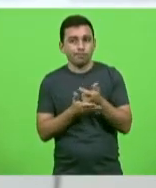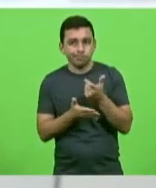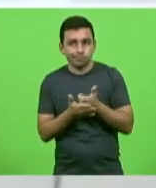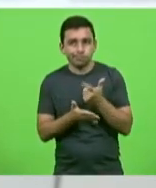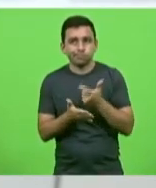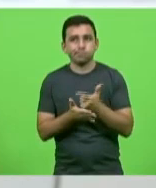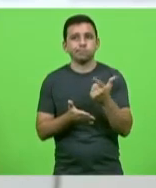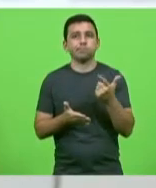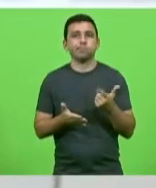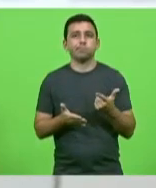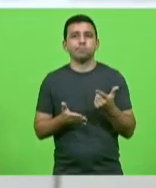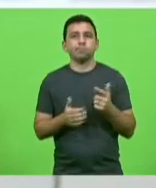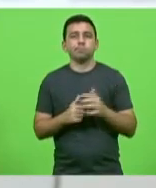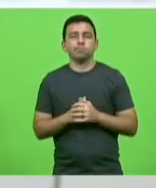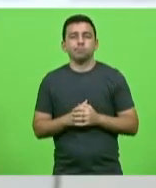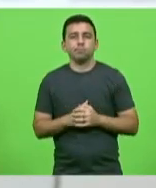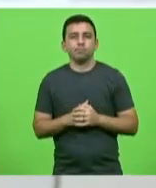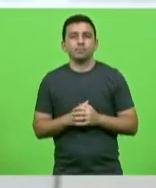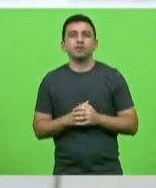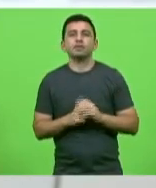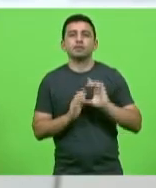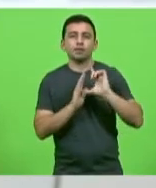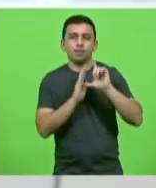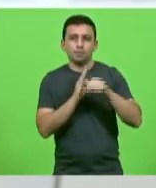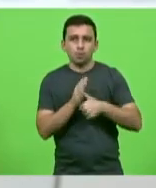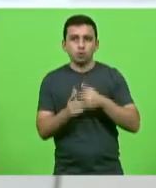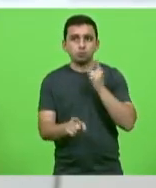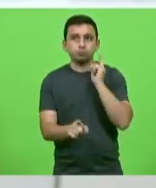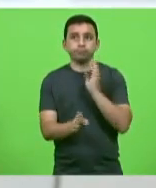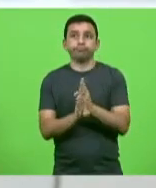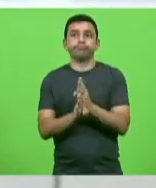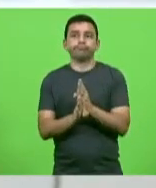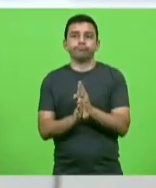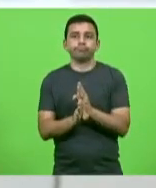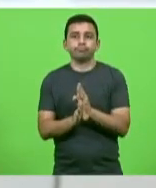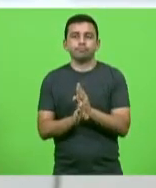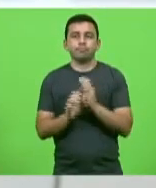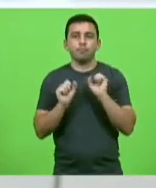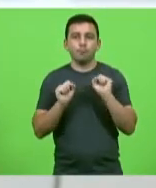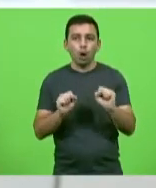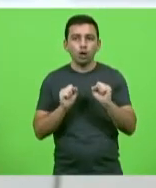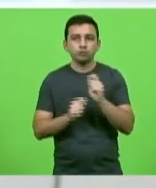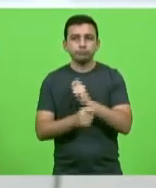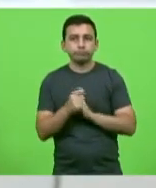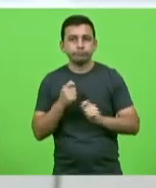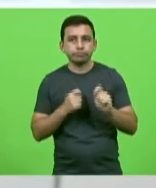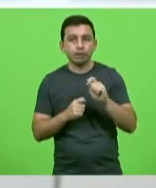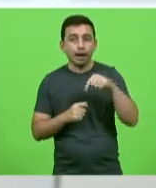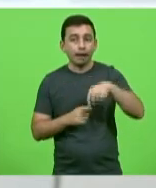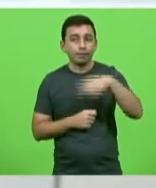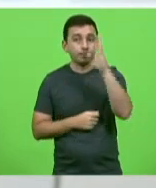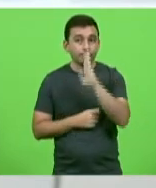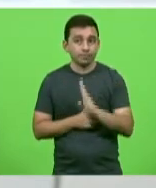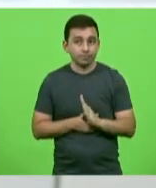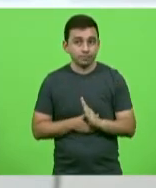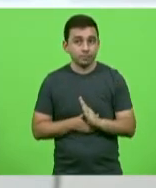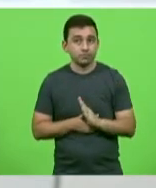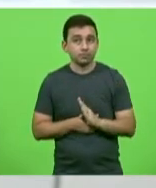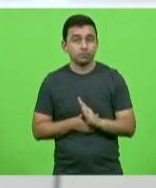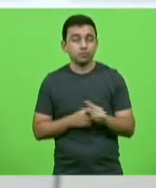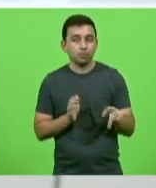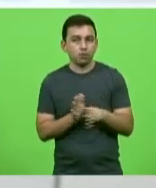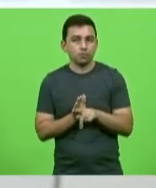comprados é que depois descobriu somente poderia ser negociados no Brasil pela empresa